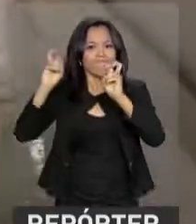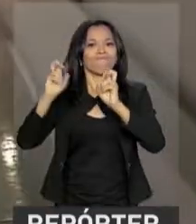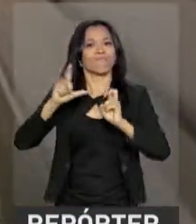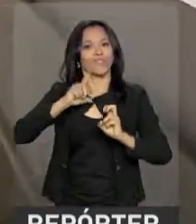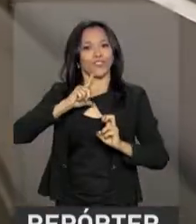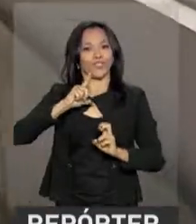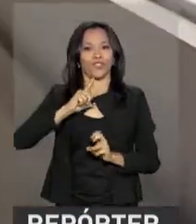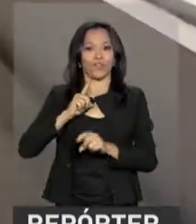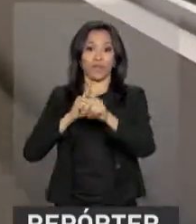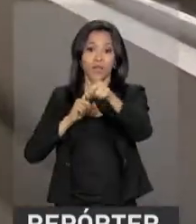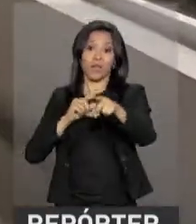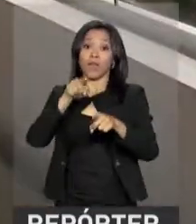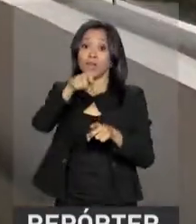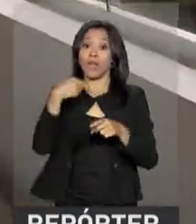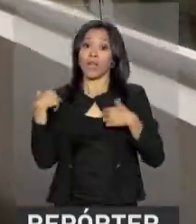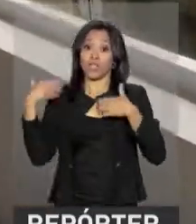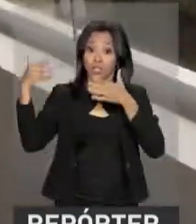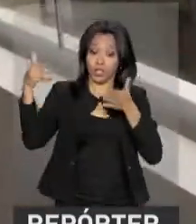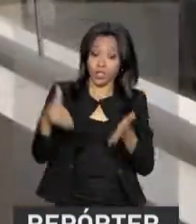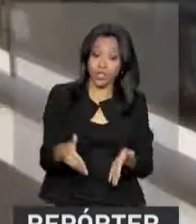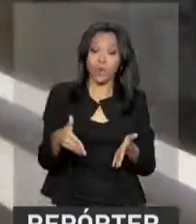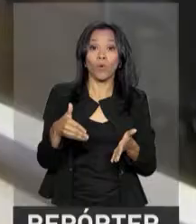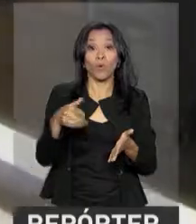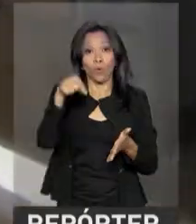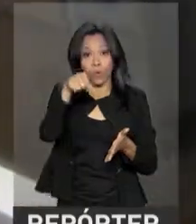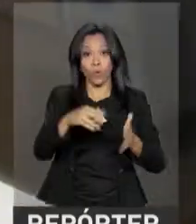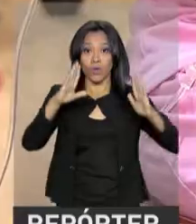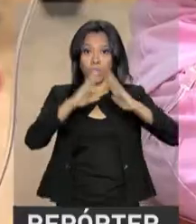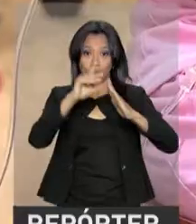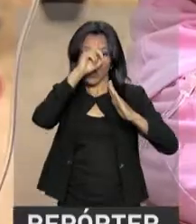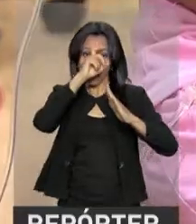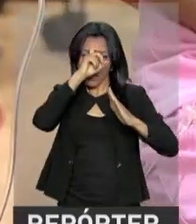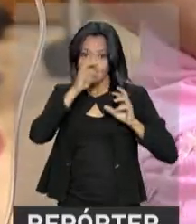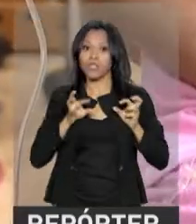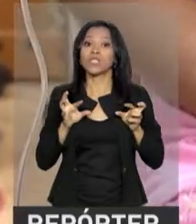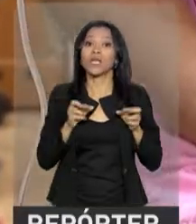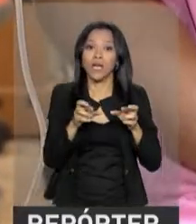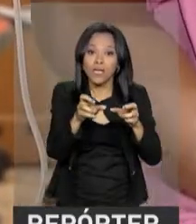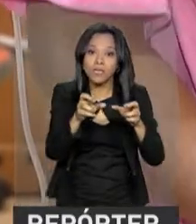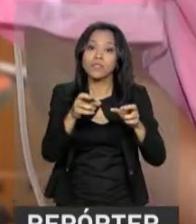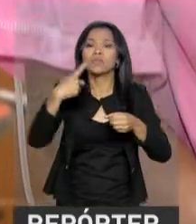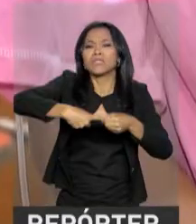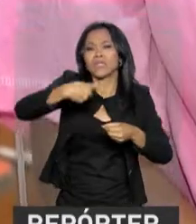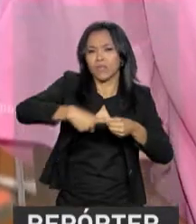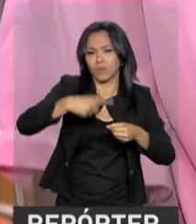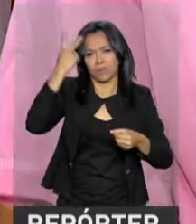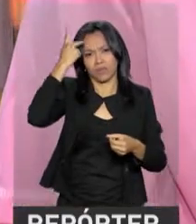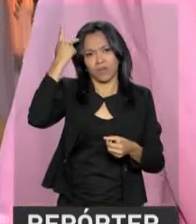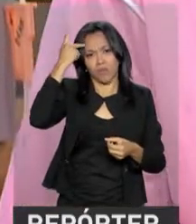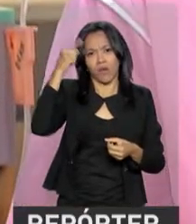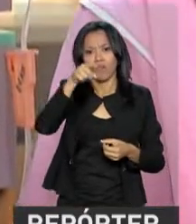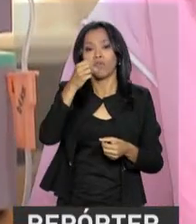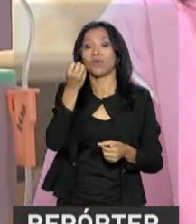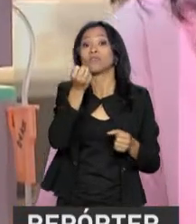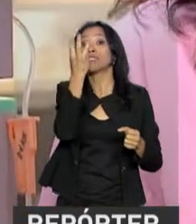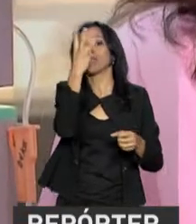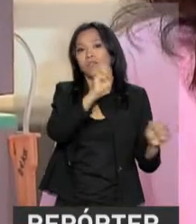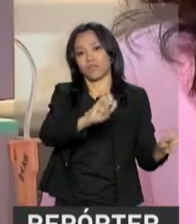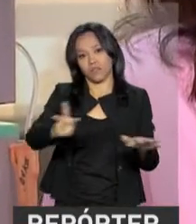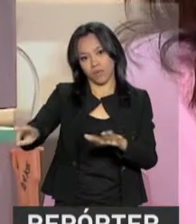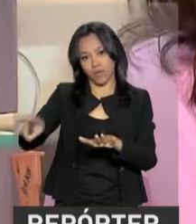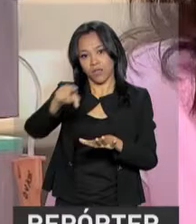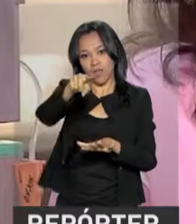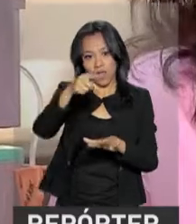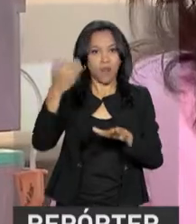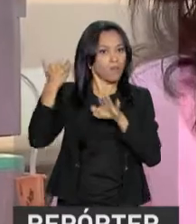diagnóstico de ar a isi à chegada ao hospital do câncer de barretos no interior de são paulo foram menos de três semanas a menina